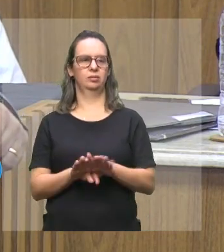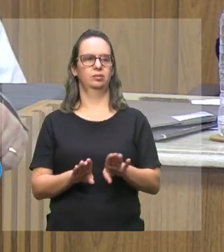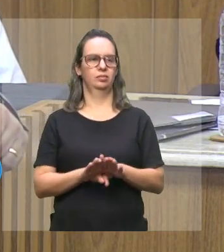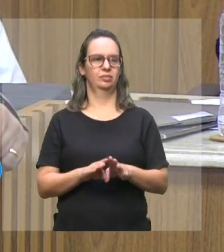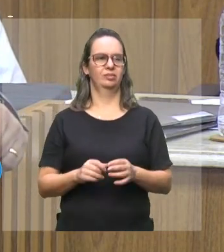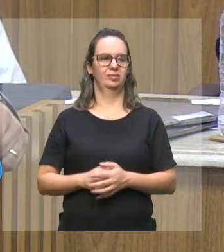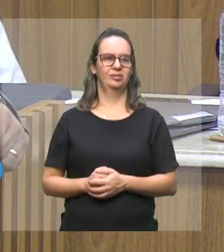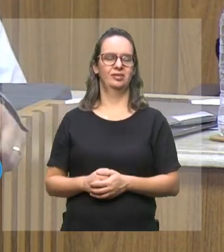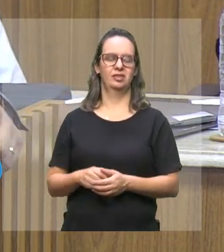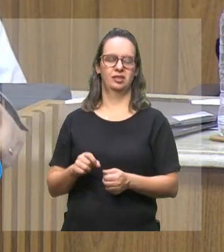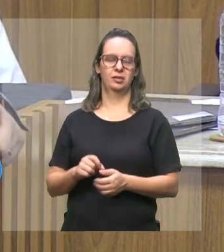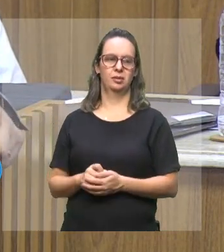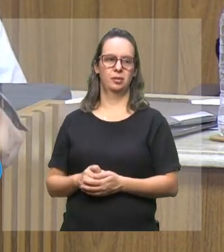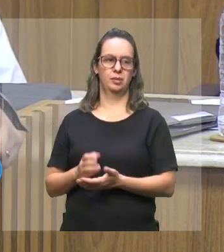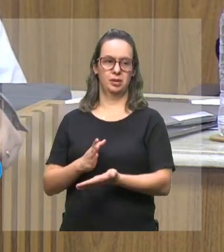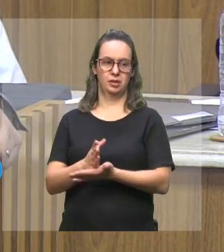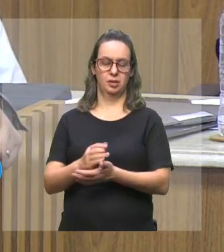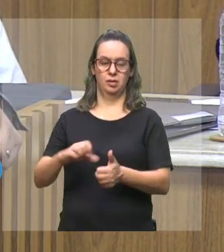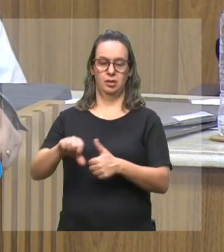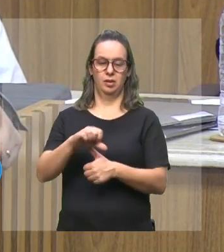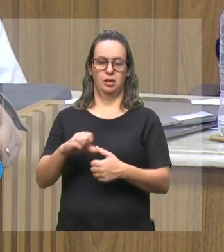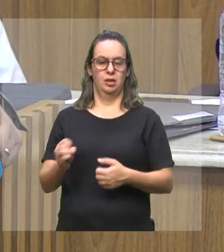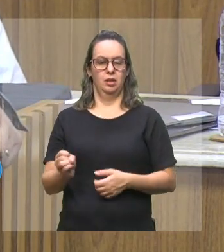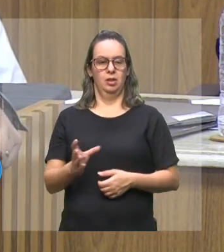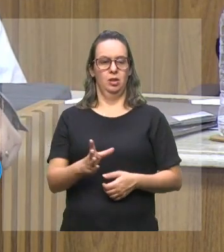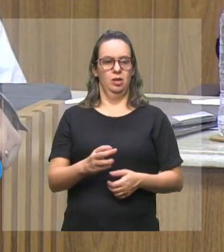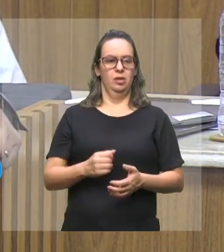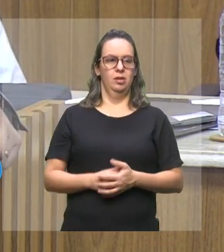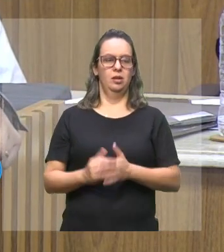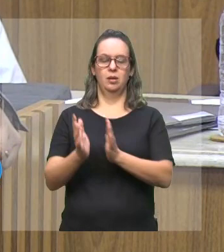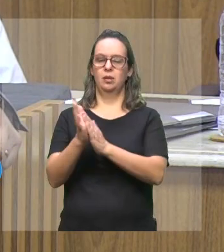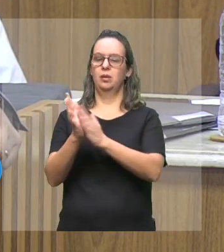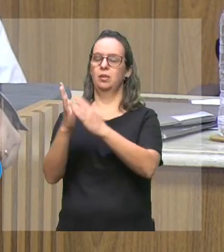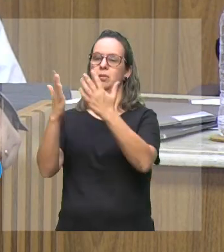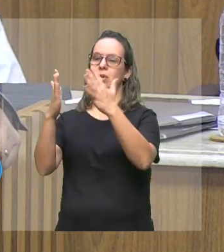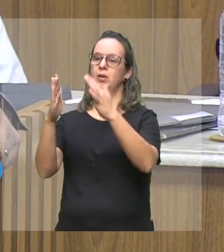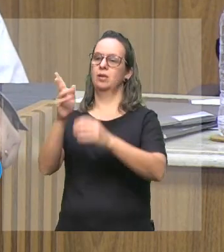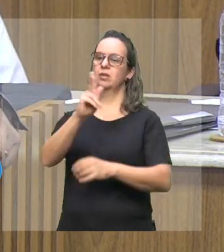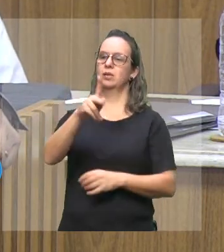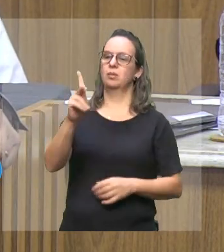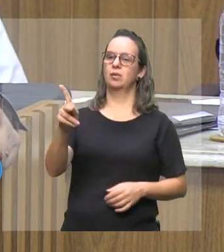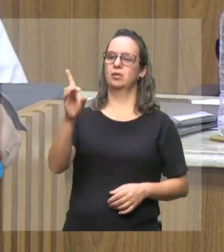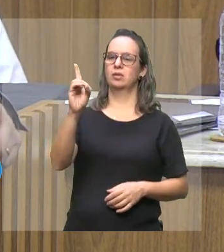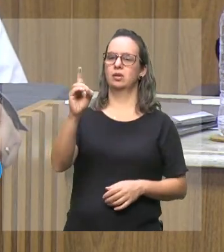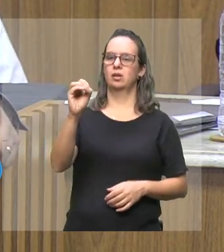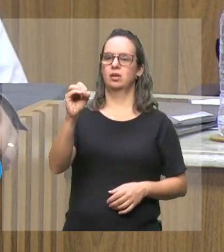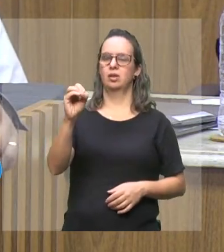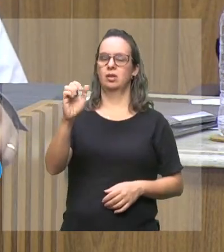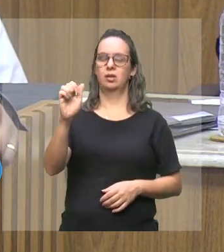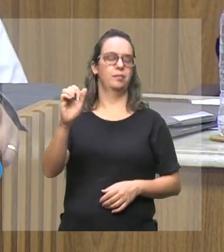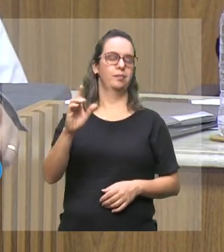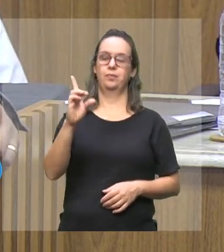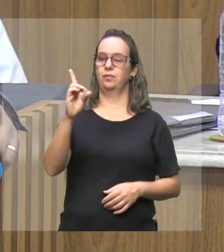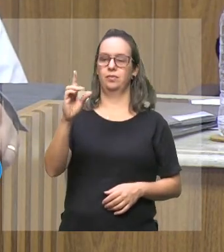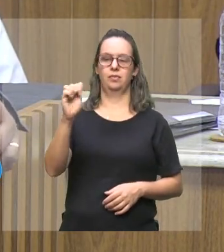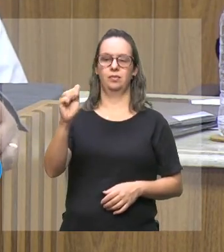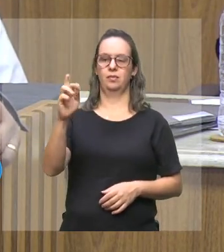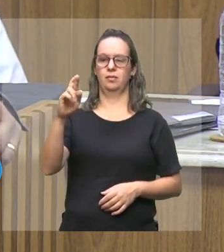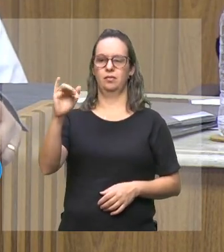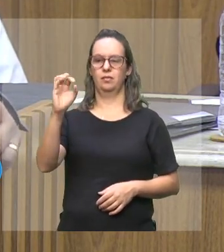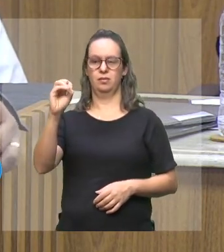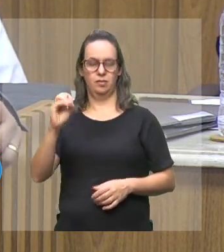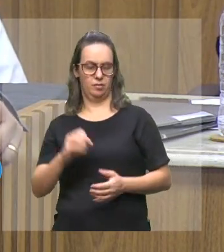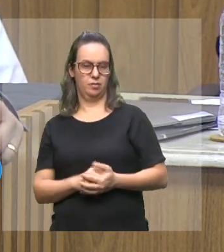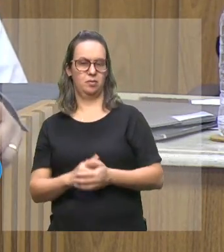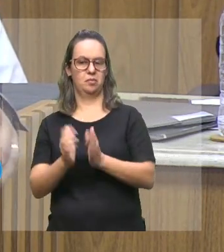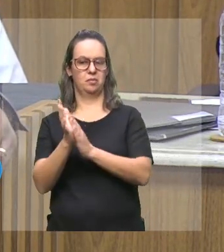pela inovação. Parabéns ao Dr. Dario, né? Parabéns a toda essa equipe maravilhosa, a CIA, né? Aos